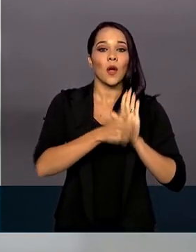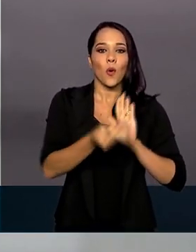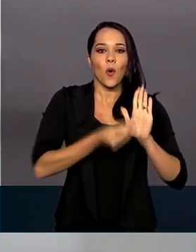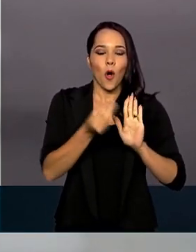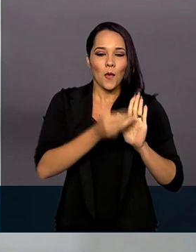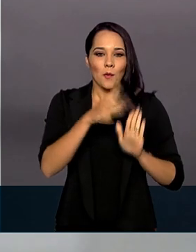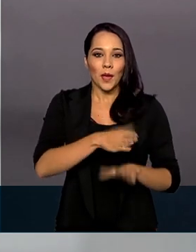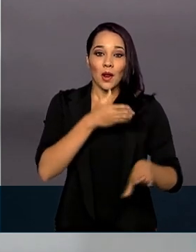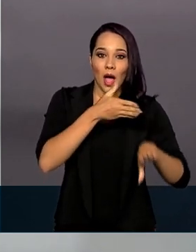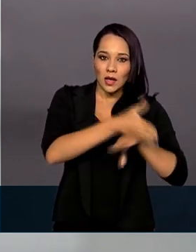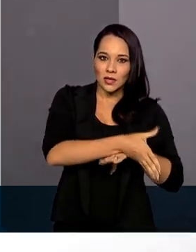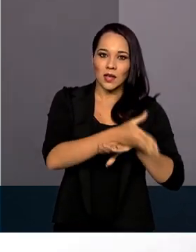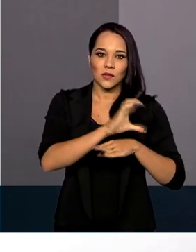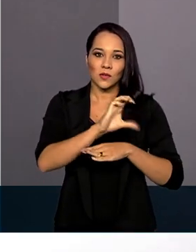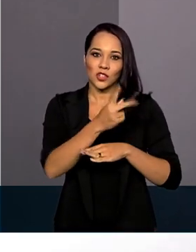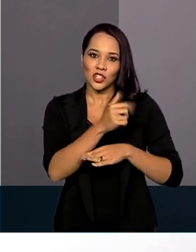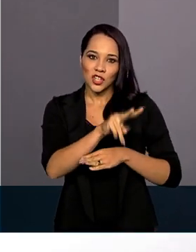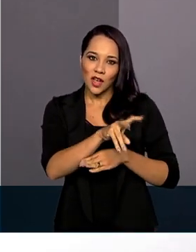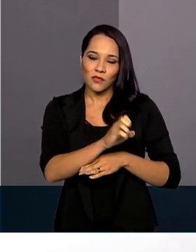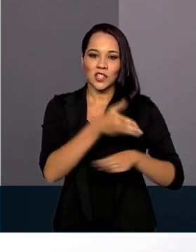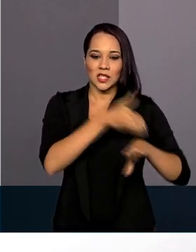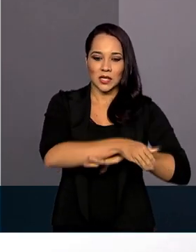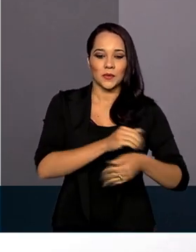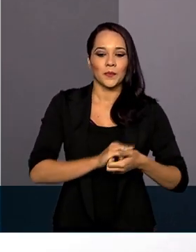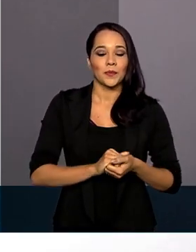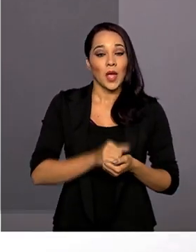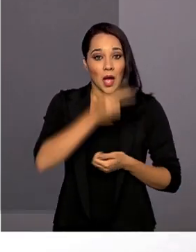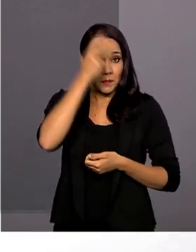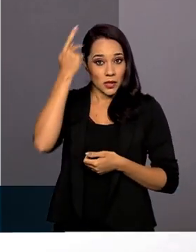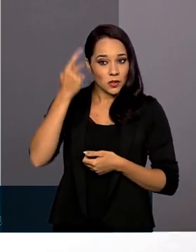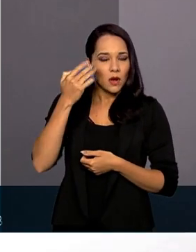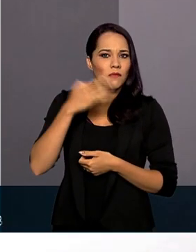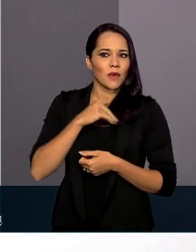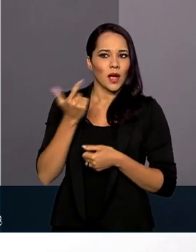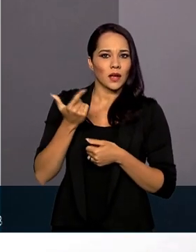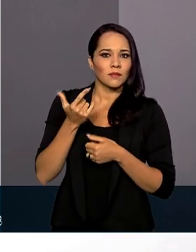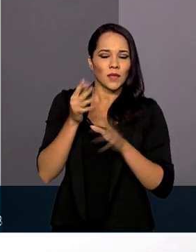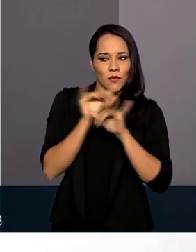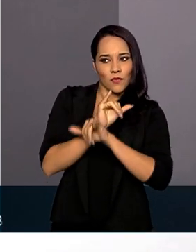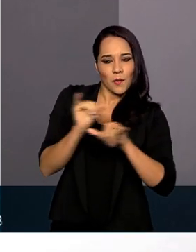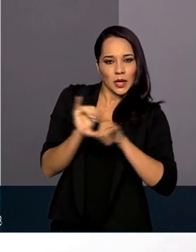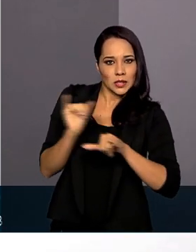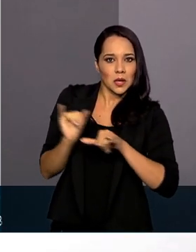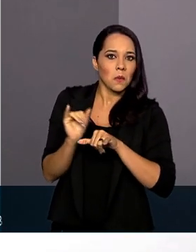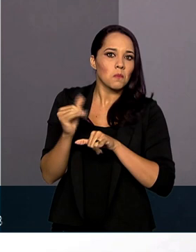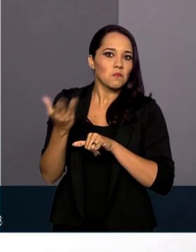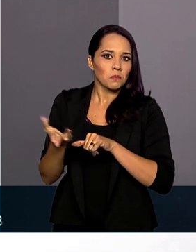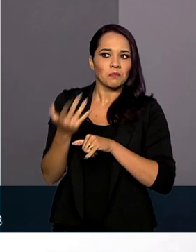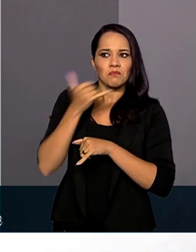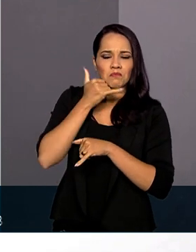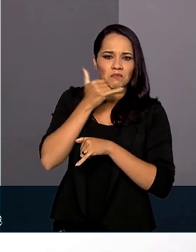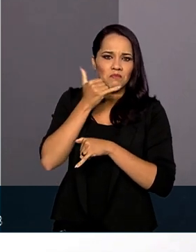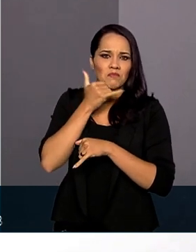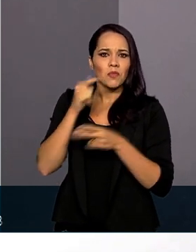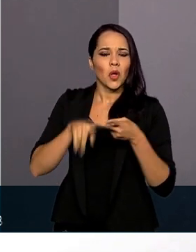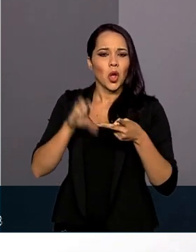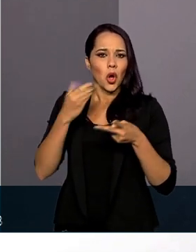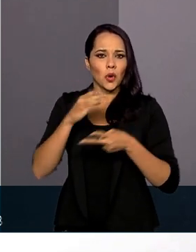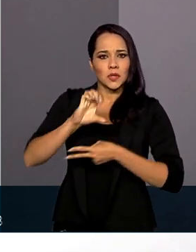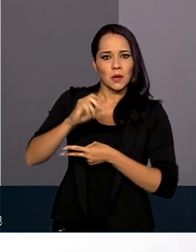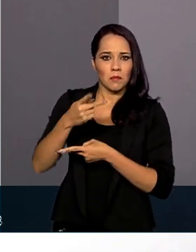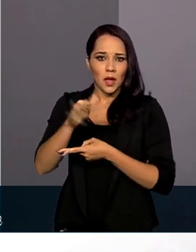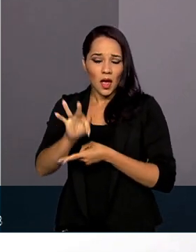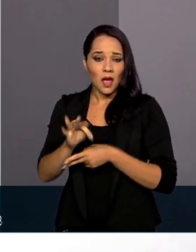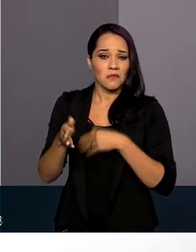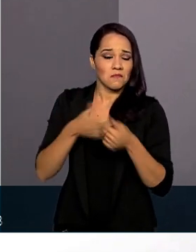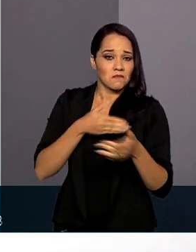pelas chaves de acesso. Essa pessoa vai ligar uma determinada informação, seja telefone celular, seja CPF,